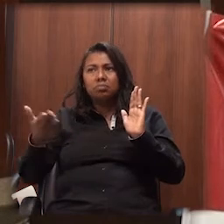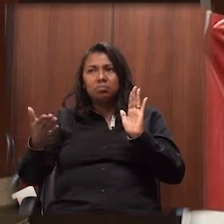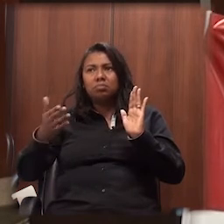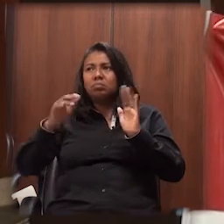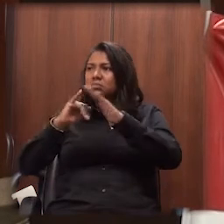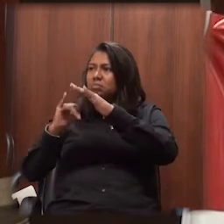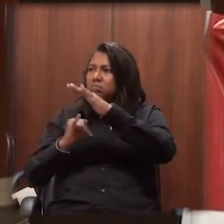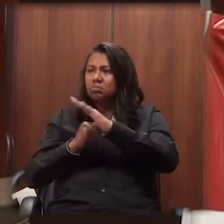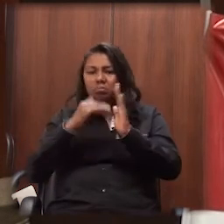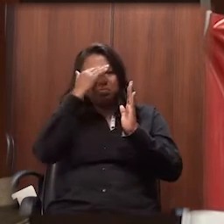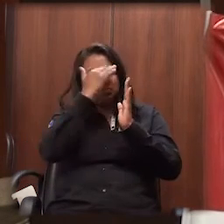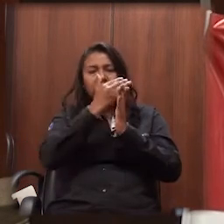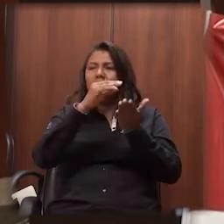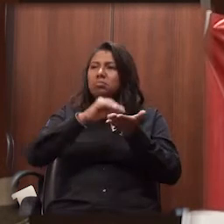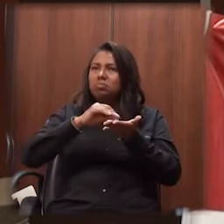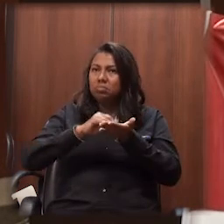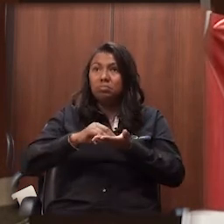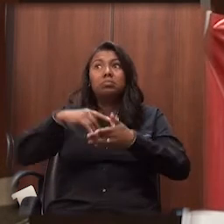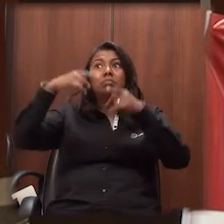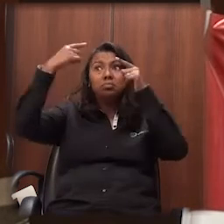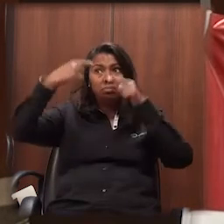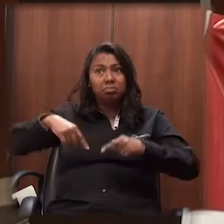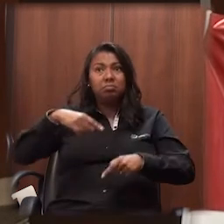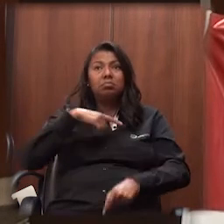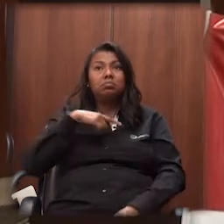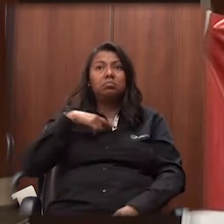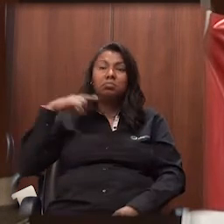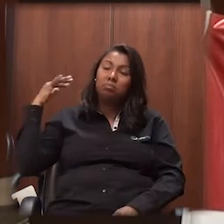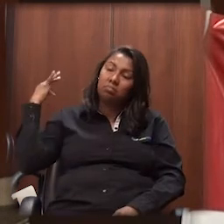desafio para nós. Então ele lança muita tarefa de futuro.